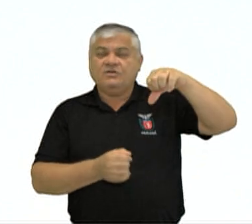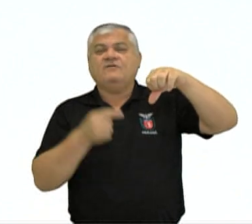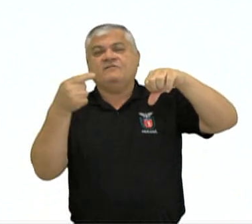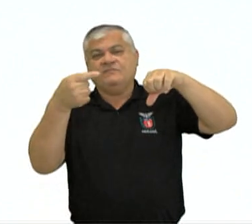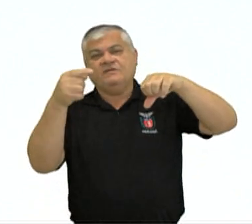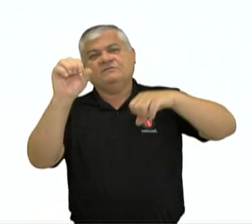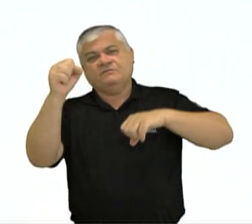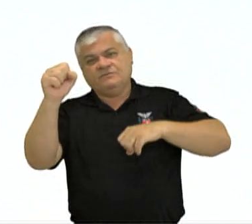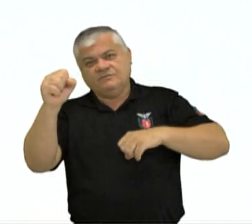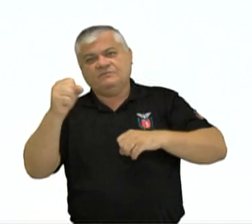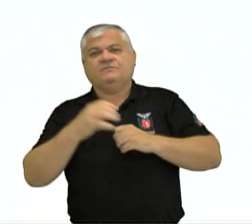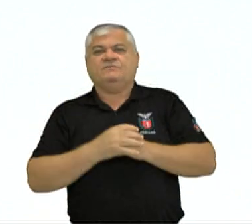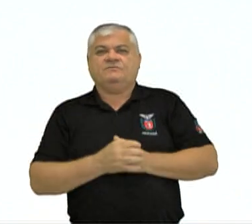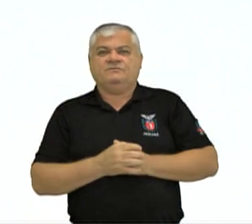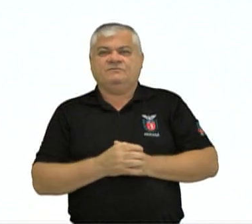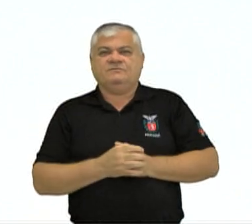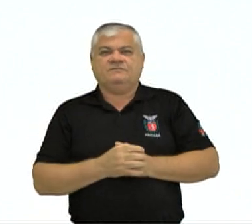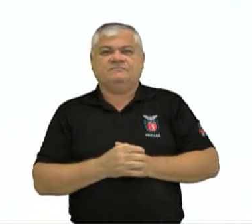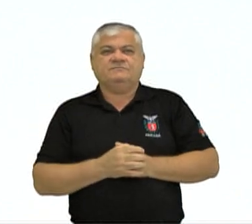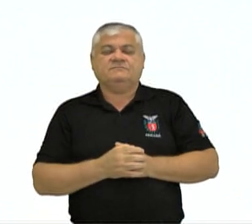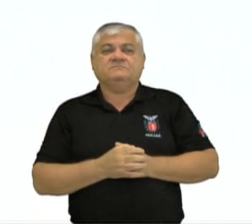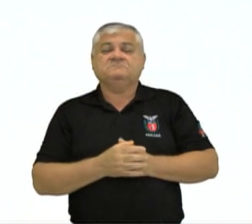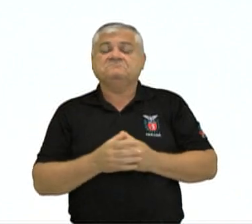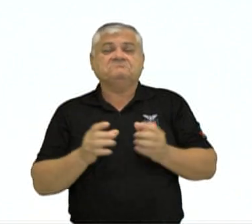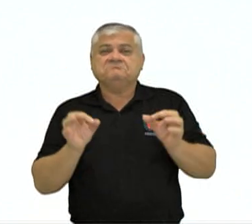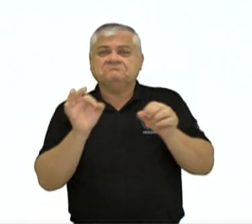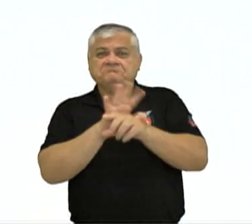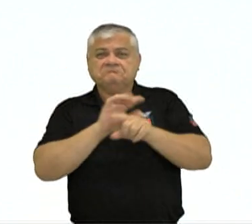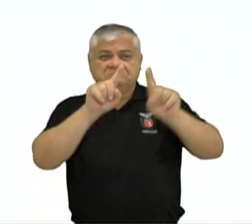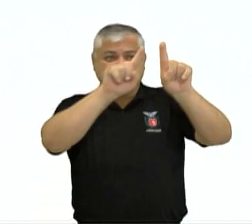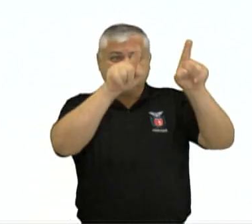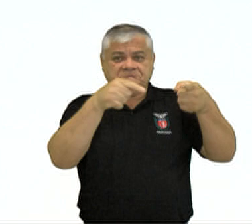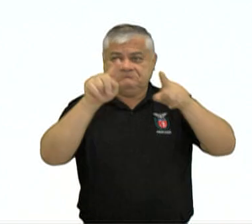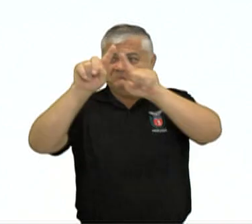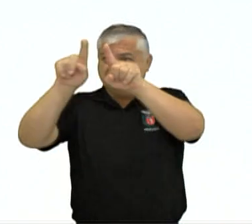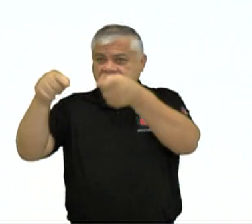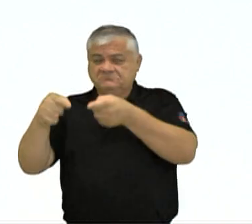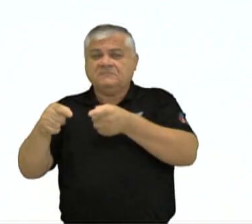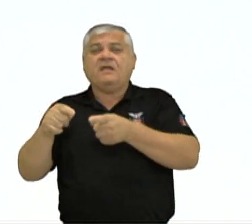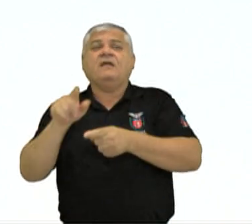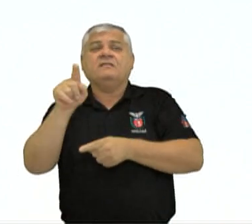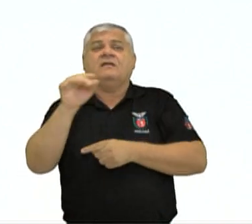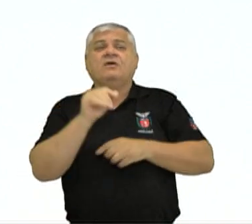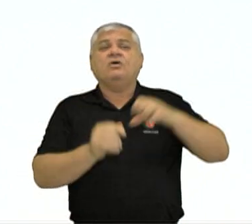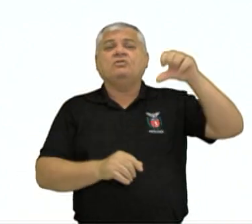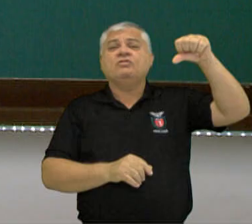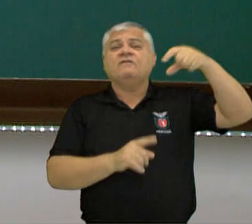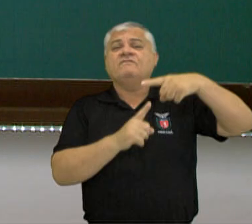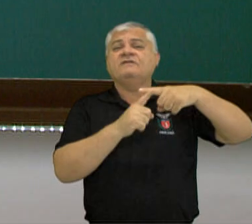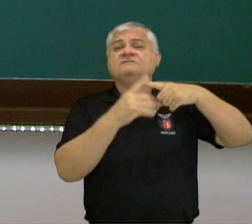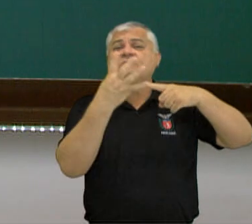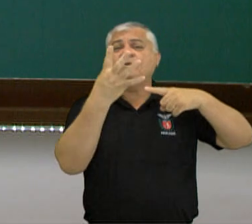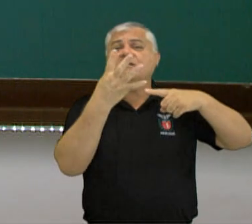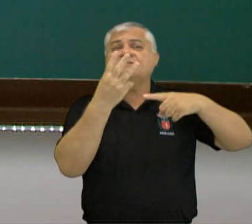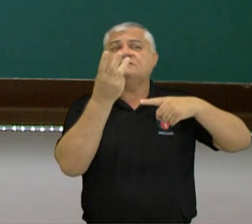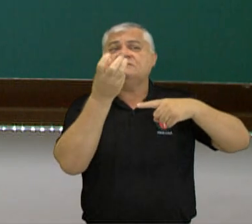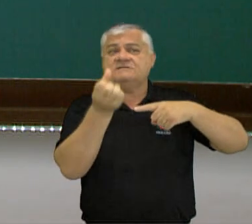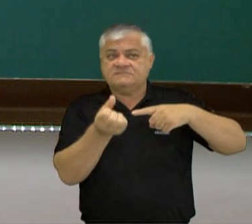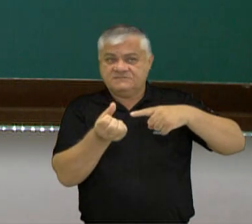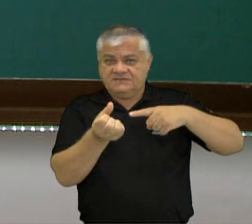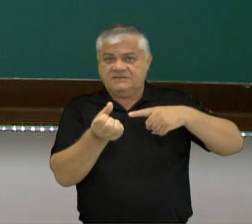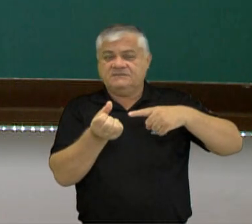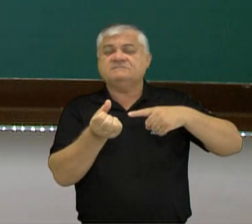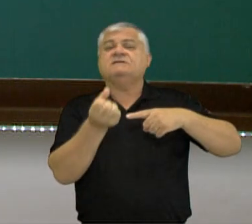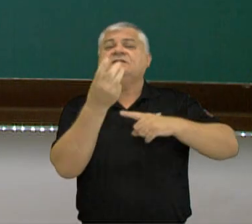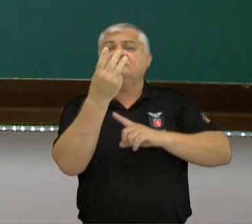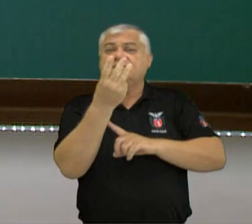menos 9 vezes o menos 8. Resolve as multiplicações separadamente. Então, 9 vezes 4 dá 36. Como tem